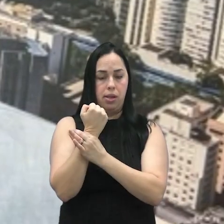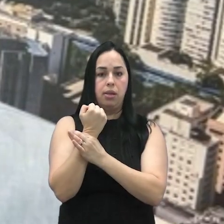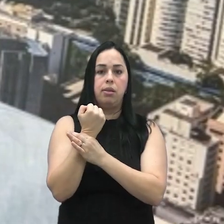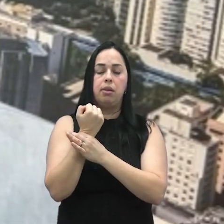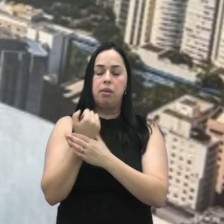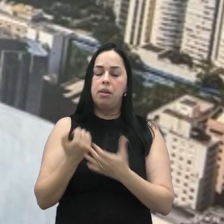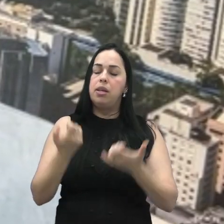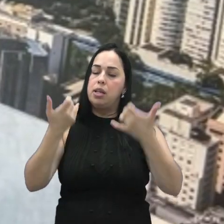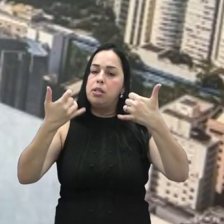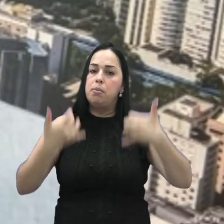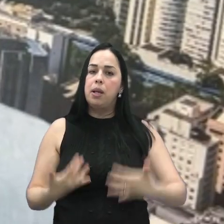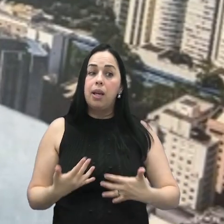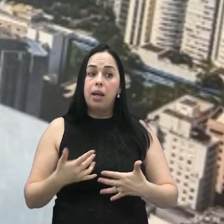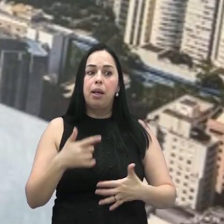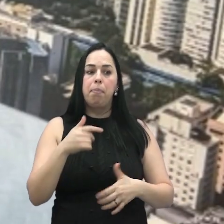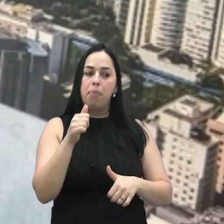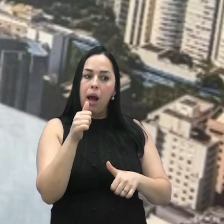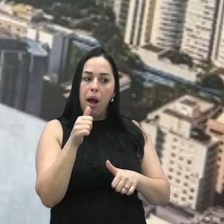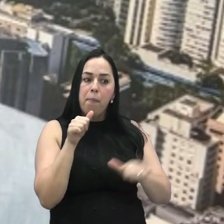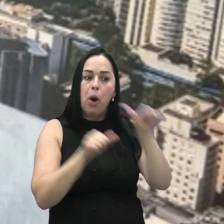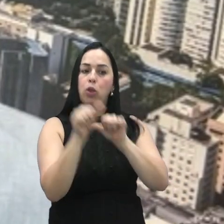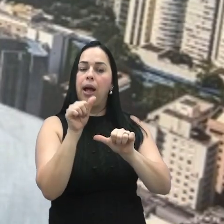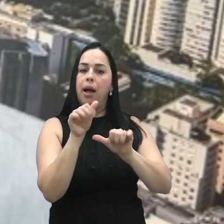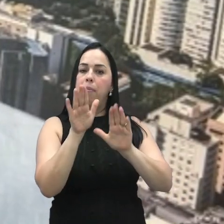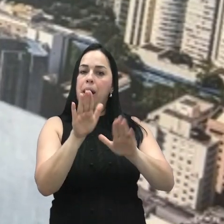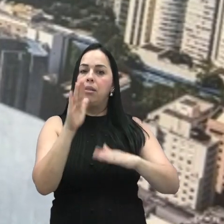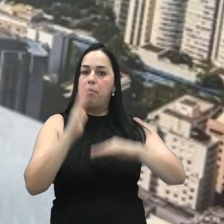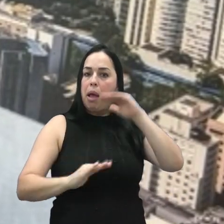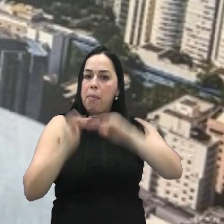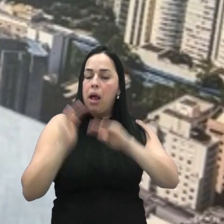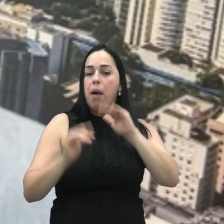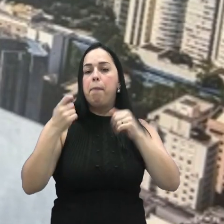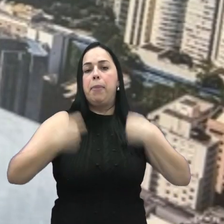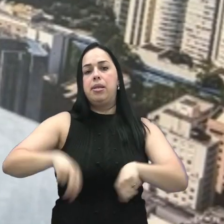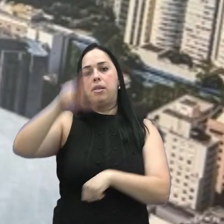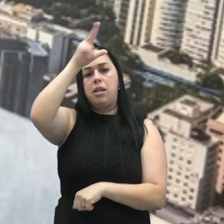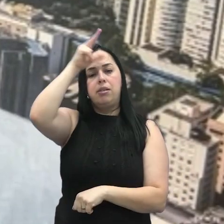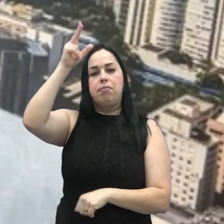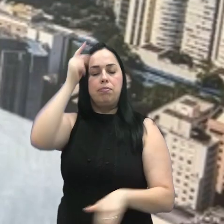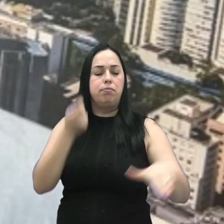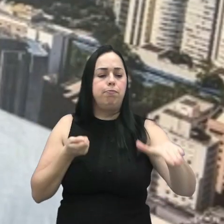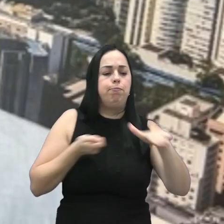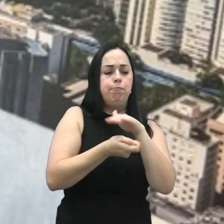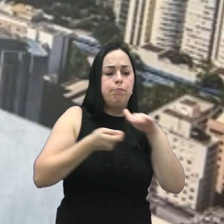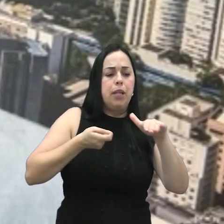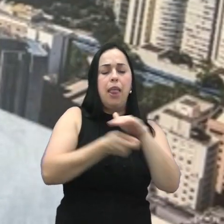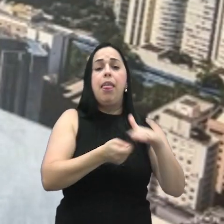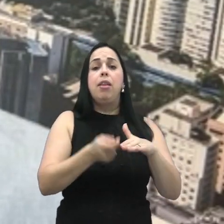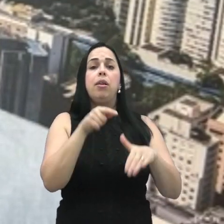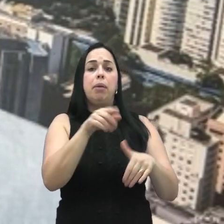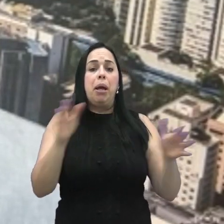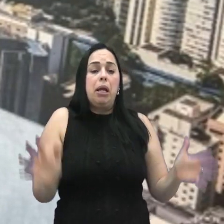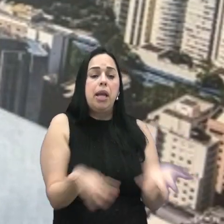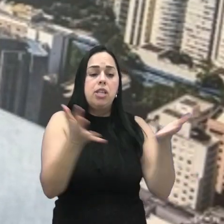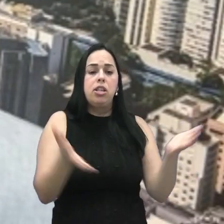para a mudança ter efeito prático, as prefeituras precisam investir em treinamento e estrutura.